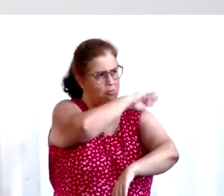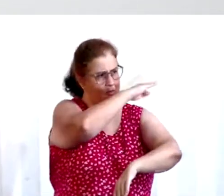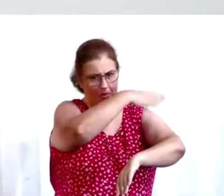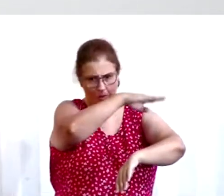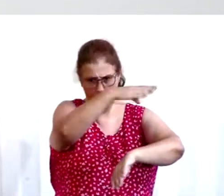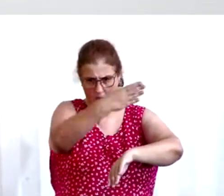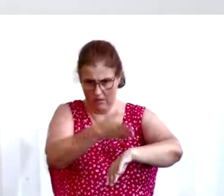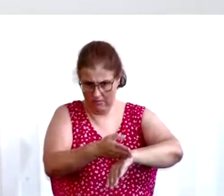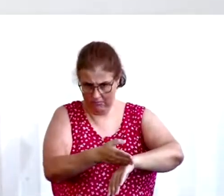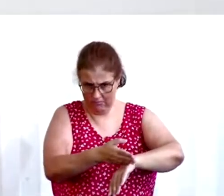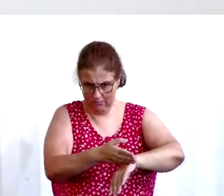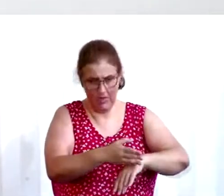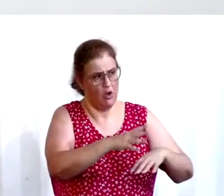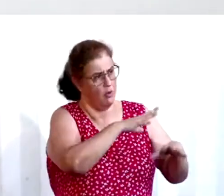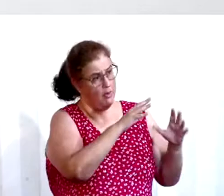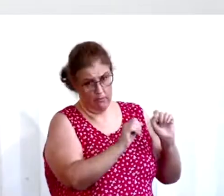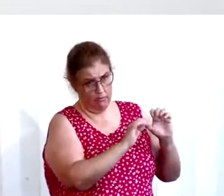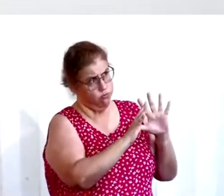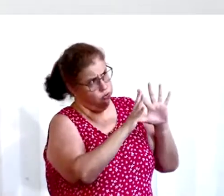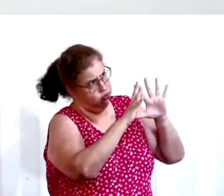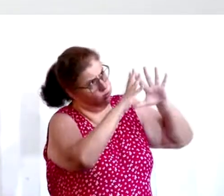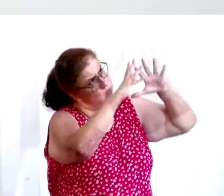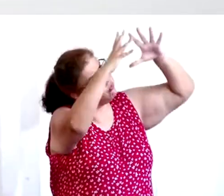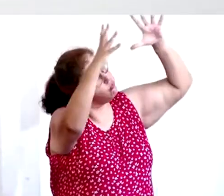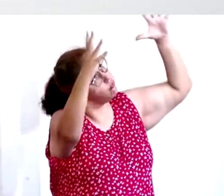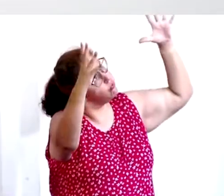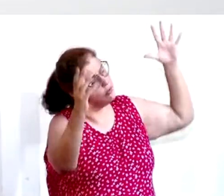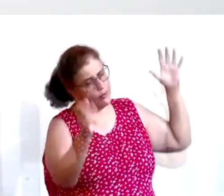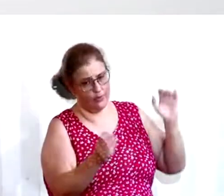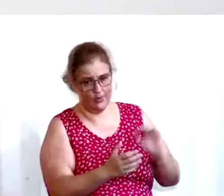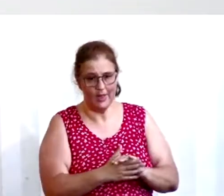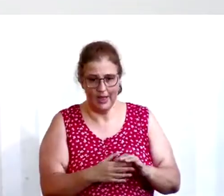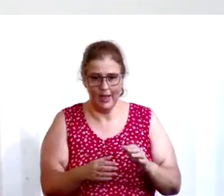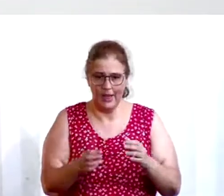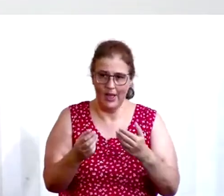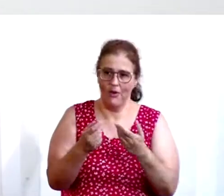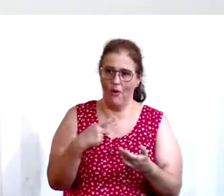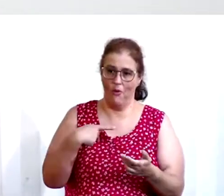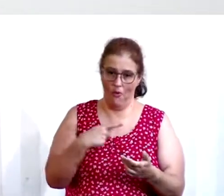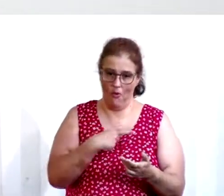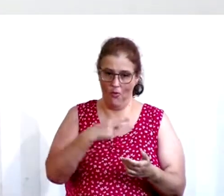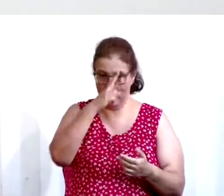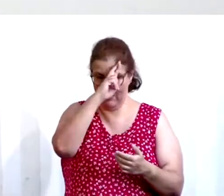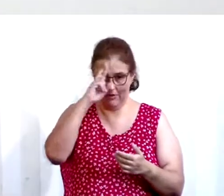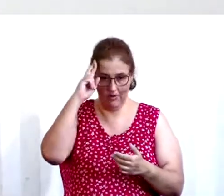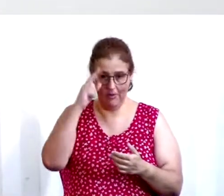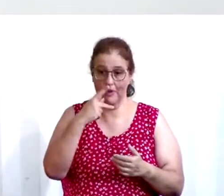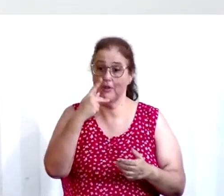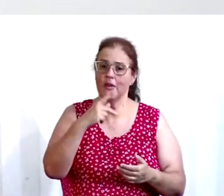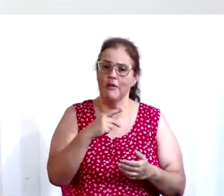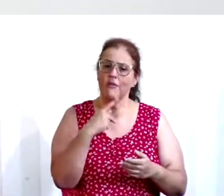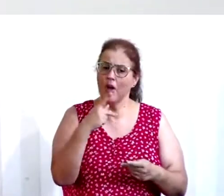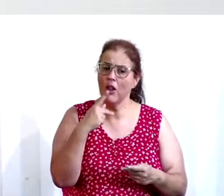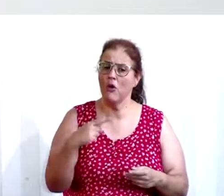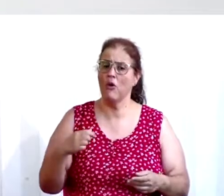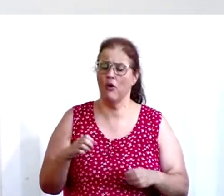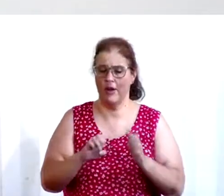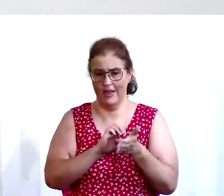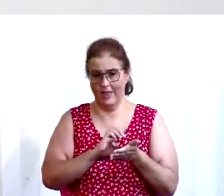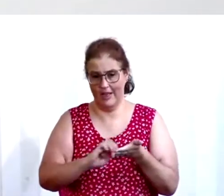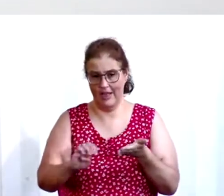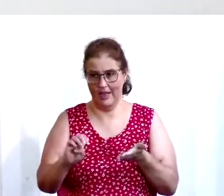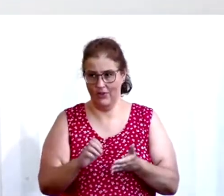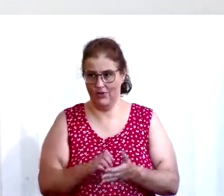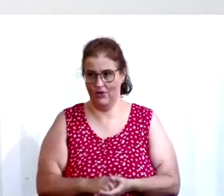Êxodo 19, está escrito que o povo, depois de ser liberto daquela